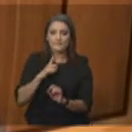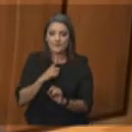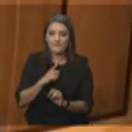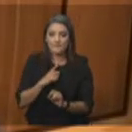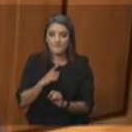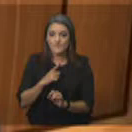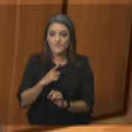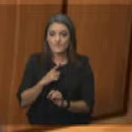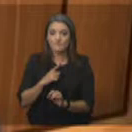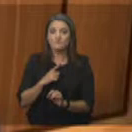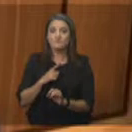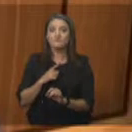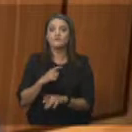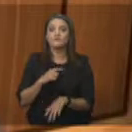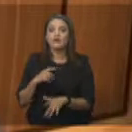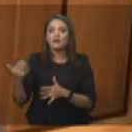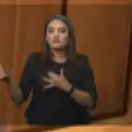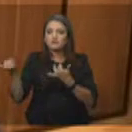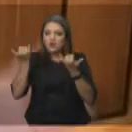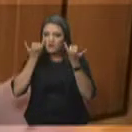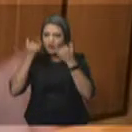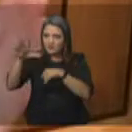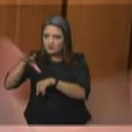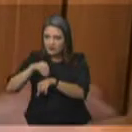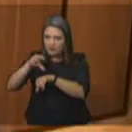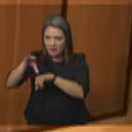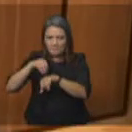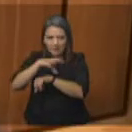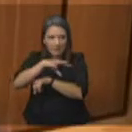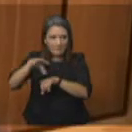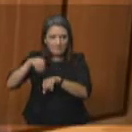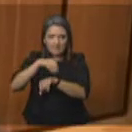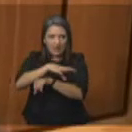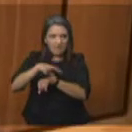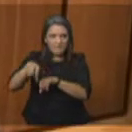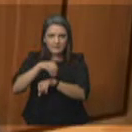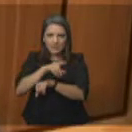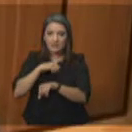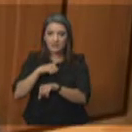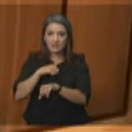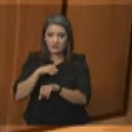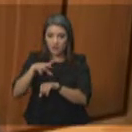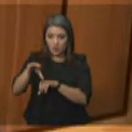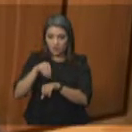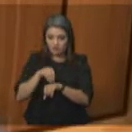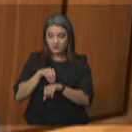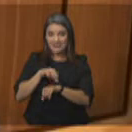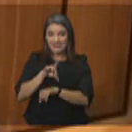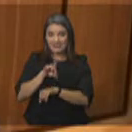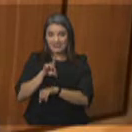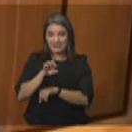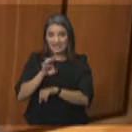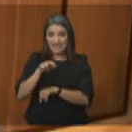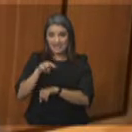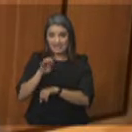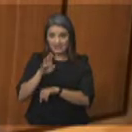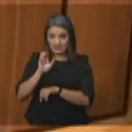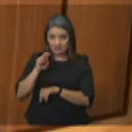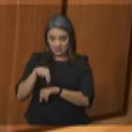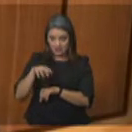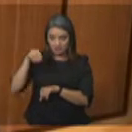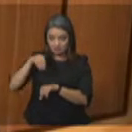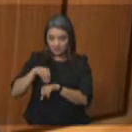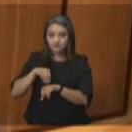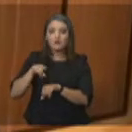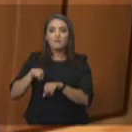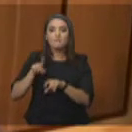compartilhamento indiscriminado de dados, originalmente coletados e armazenados no DENATRAN, literalmente negociados à revelia